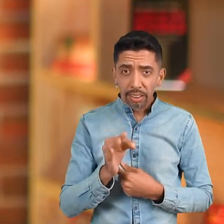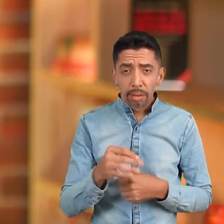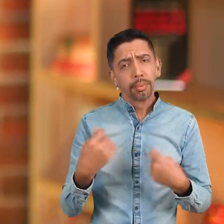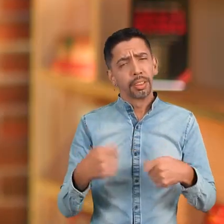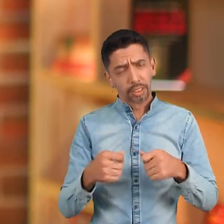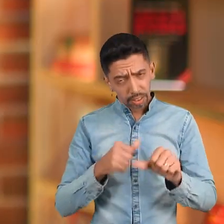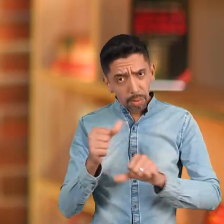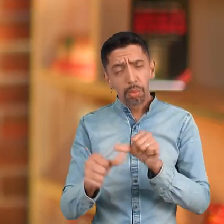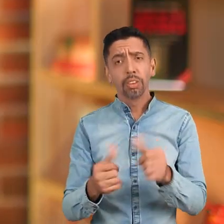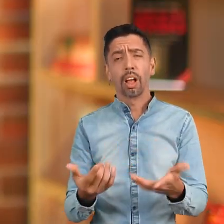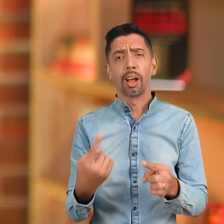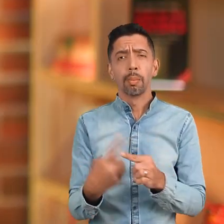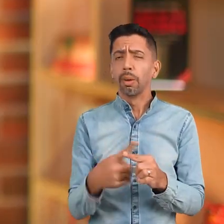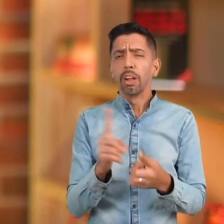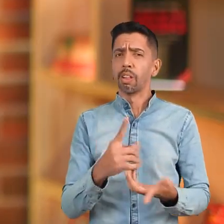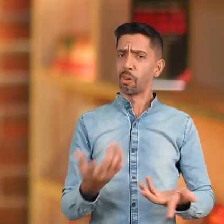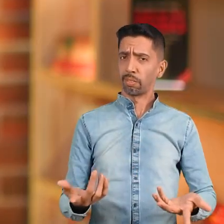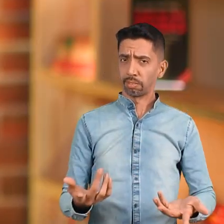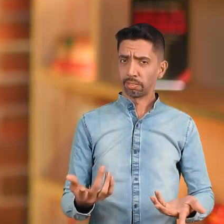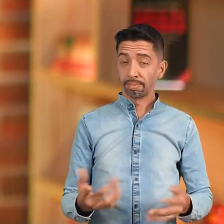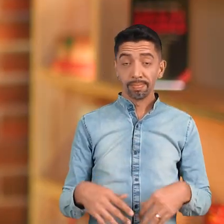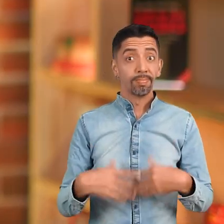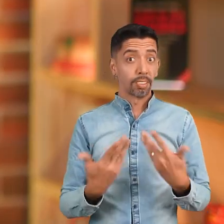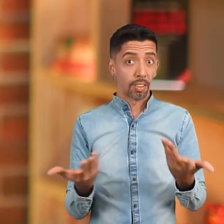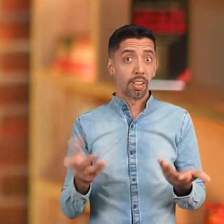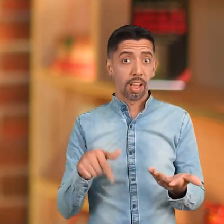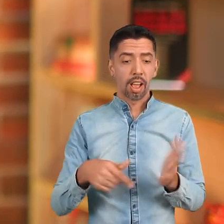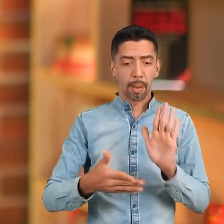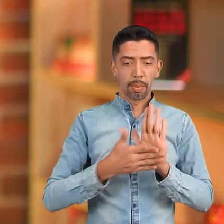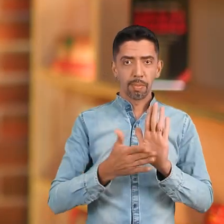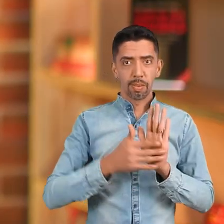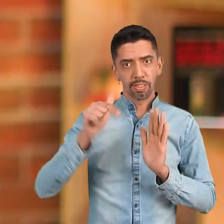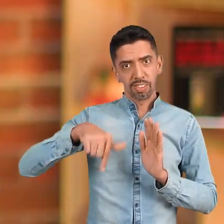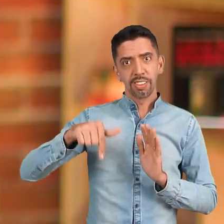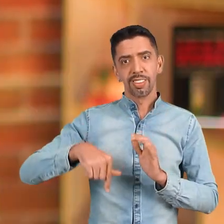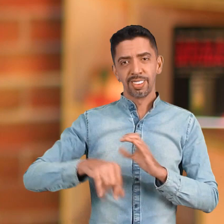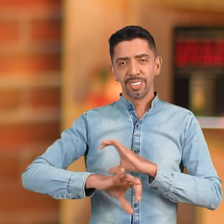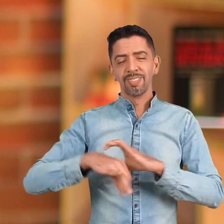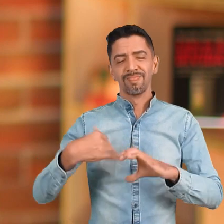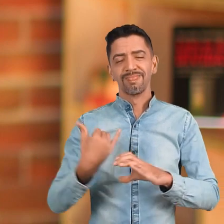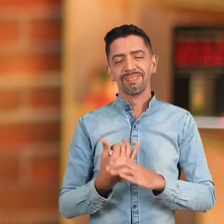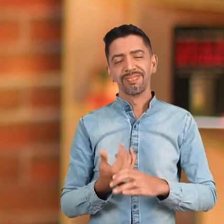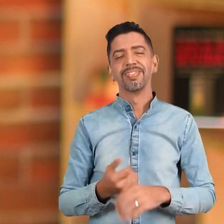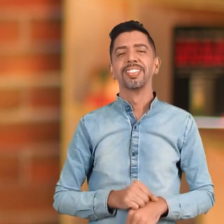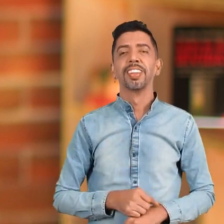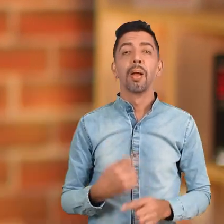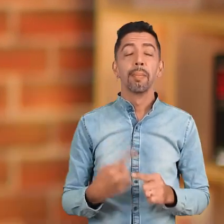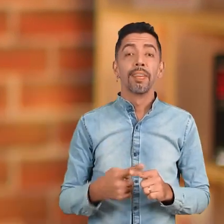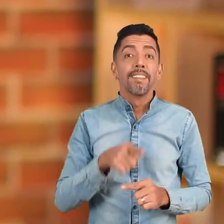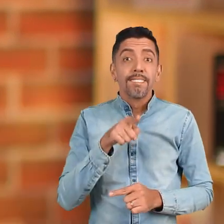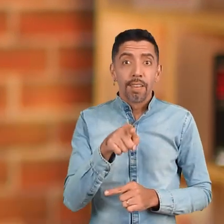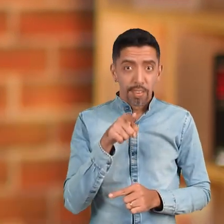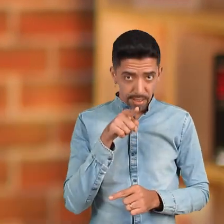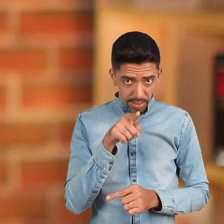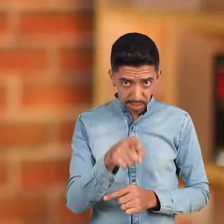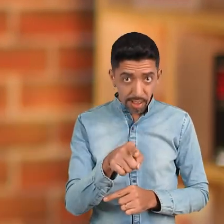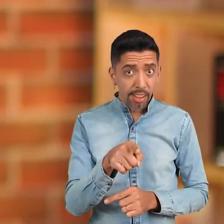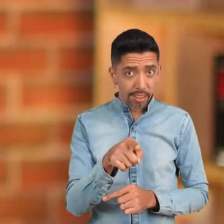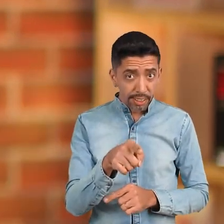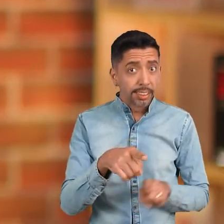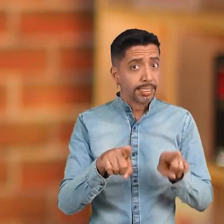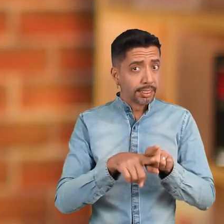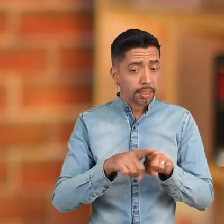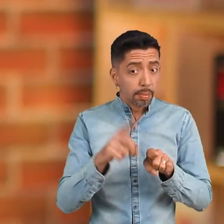diferente? E esta é a proposta desse espaço de educação do comportamento financeiro. É fazer com que você e também os